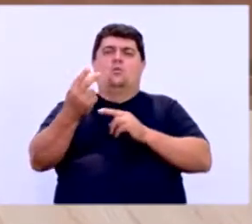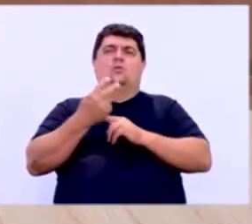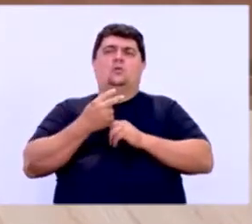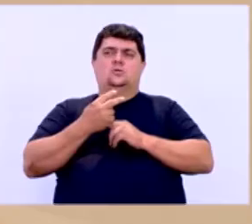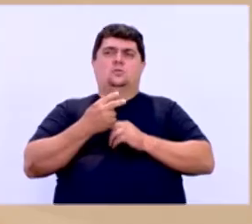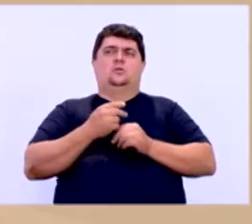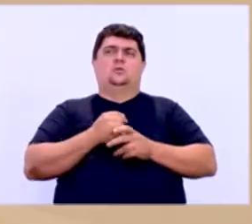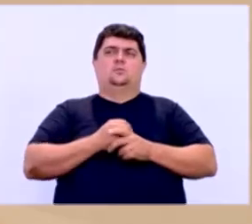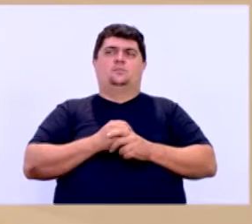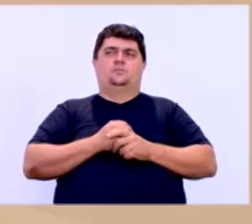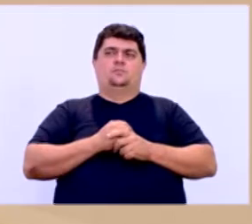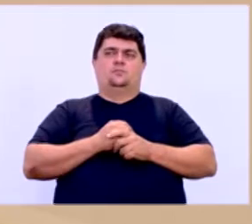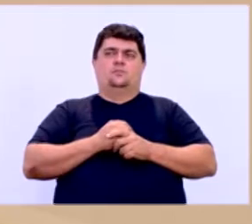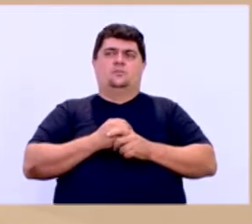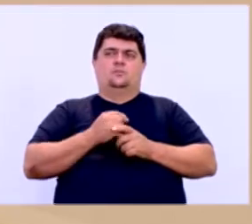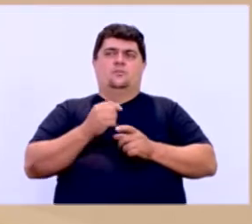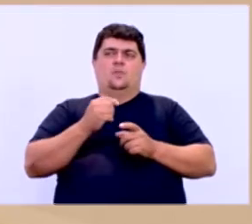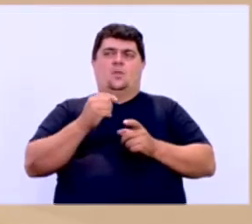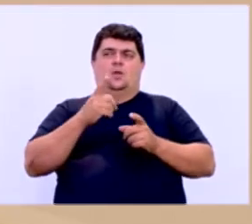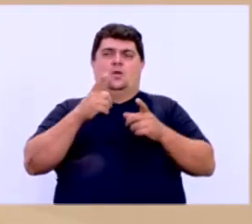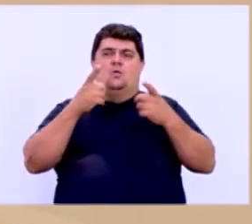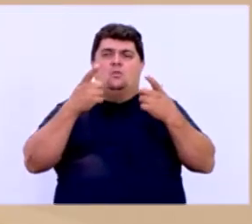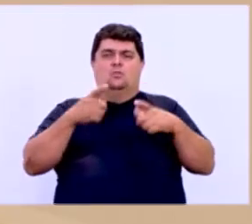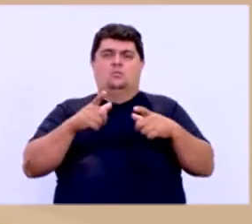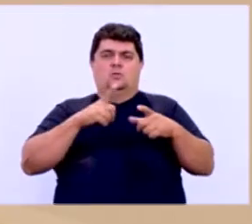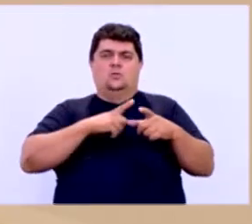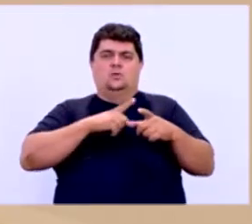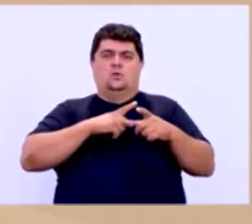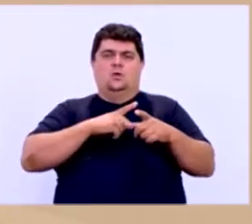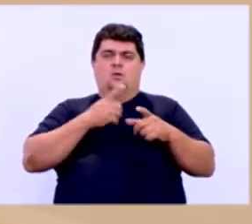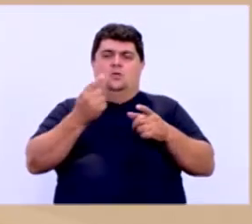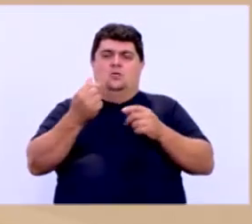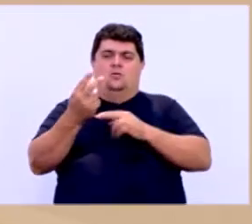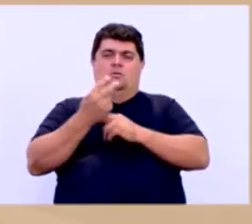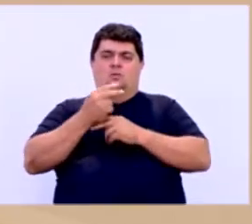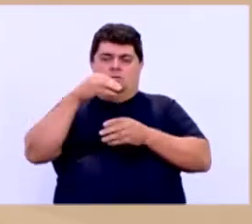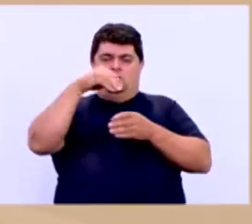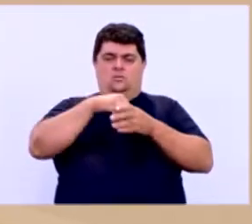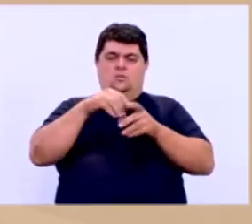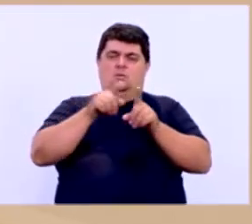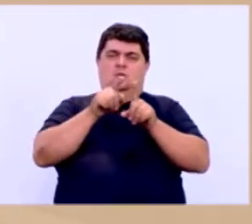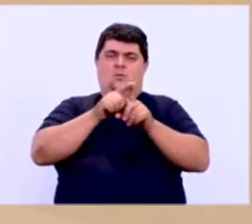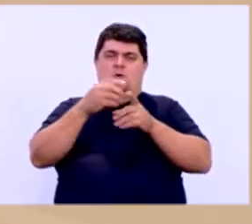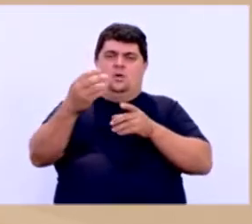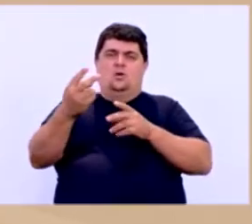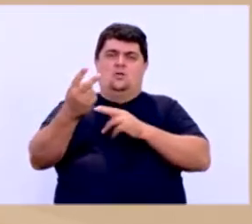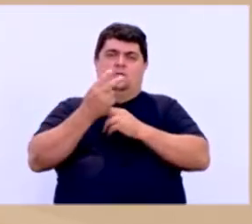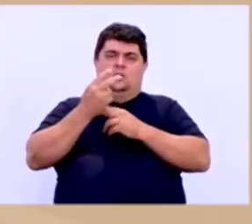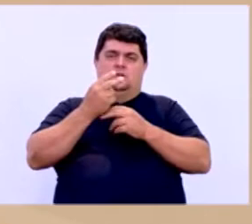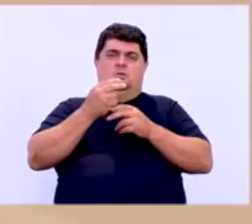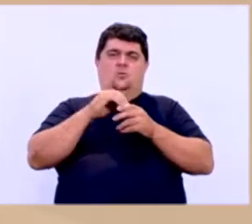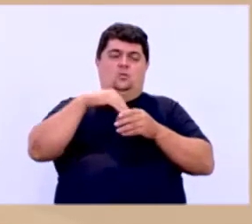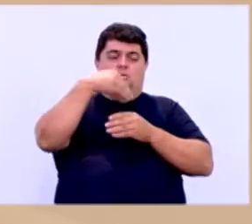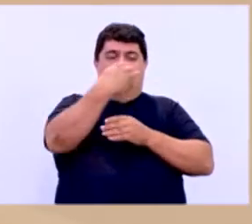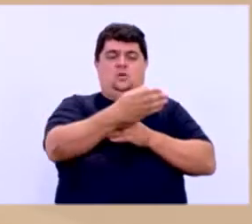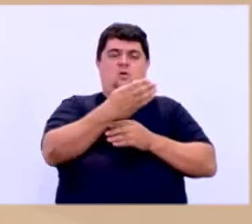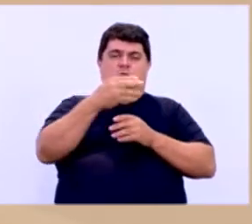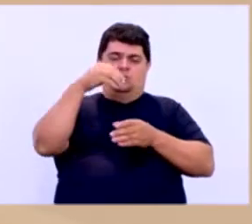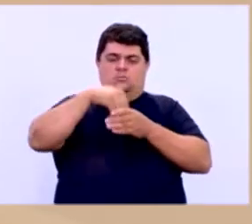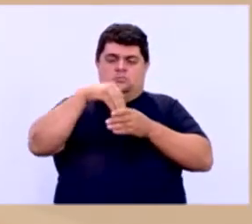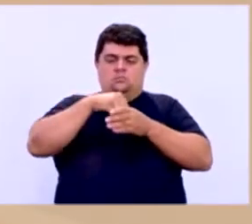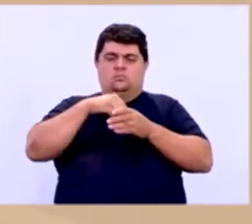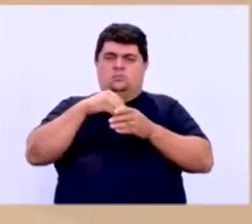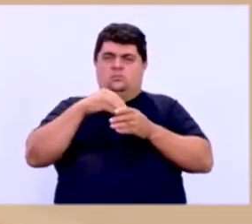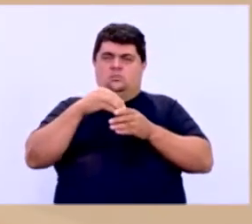financiamento? As fontes e formas de financiamento, nós temos o financiamento interno e o financiamento externo. No interno,